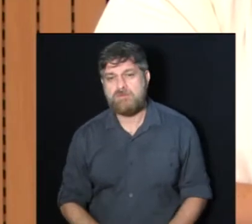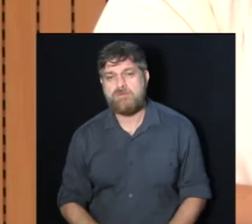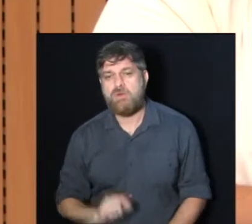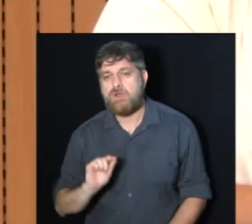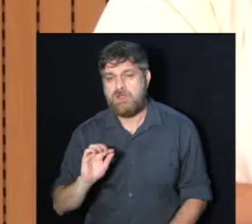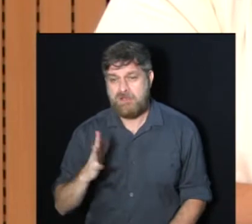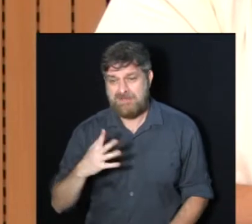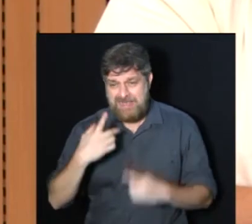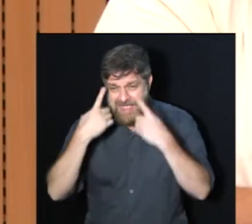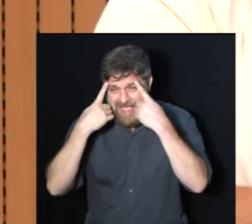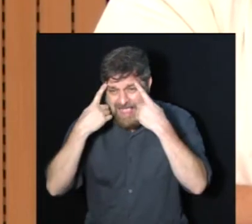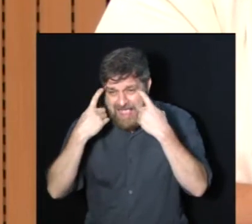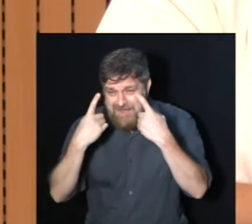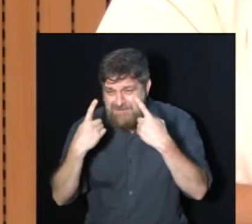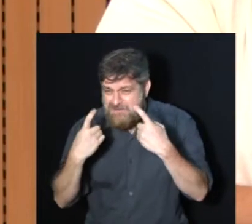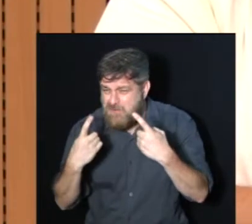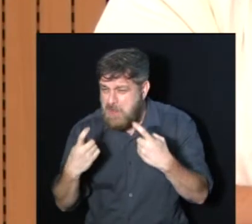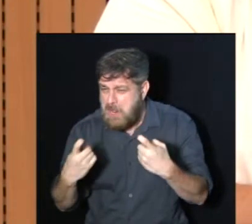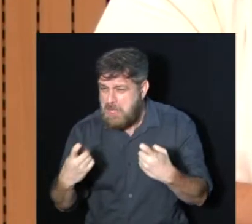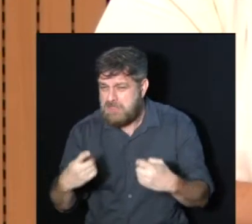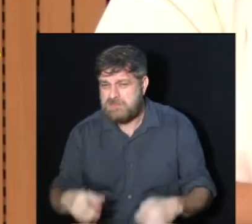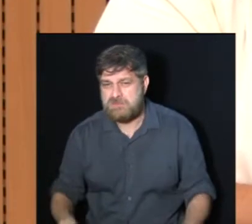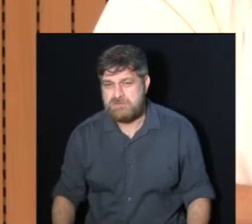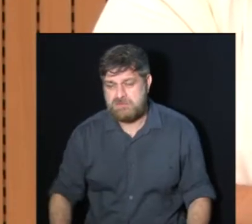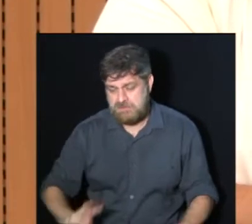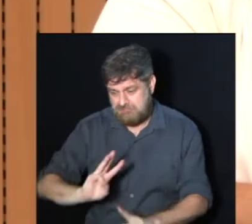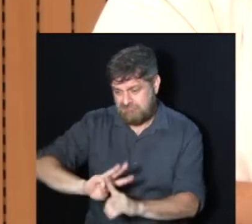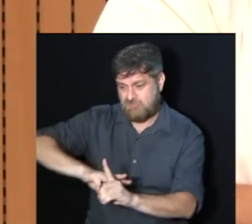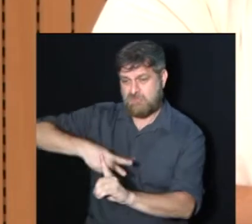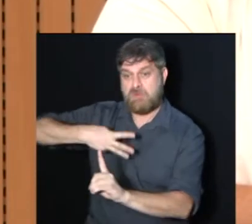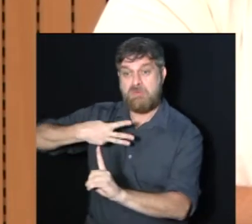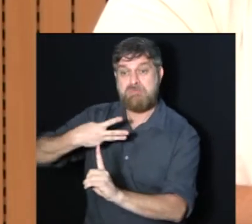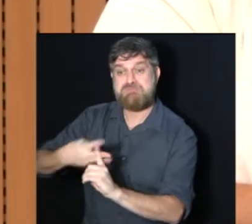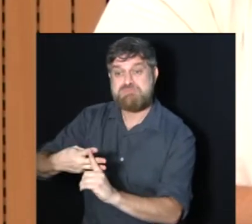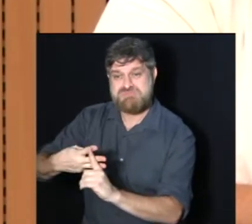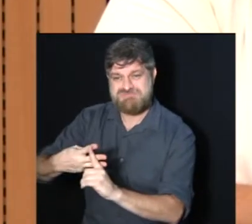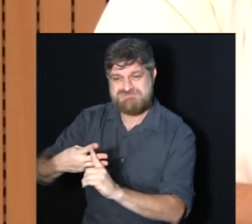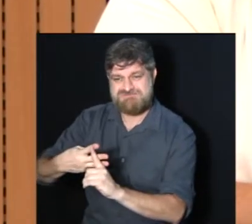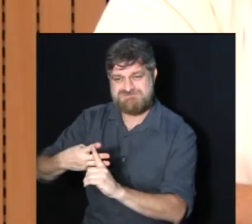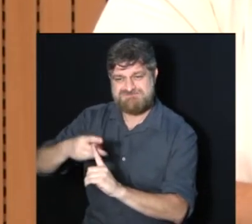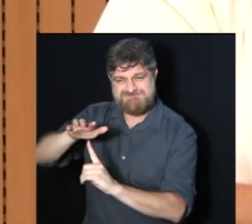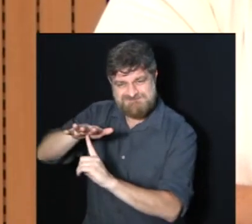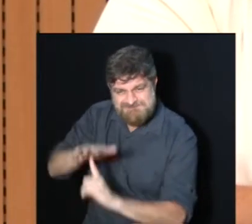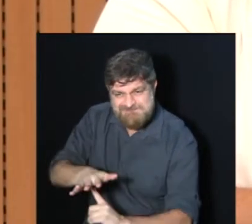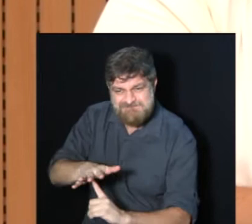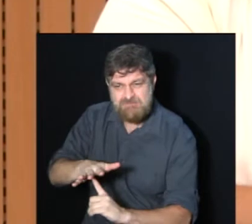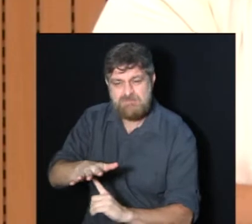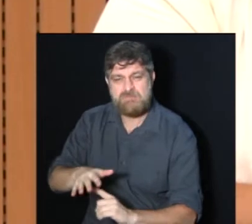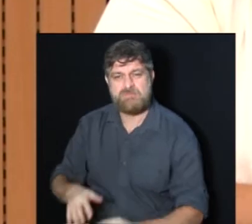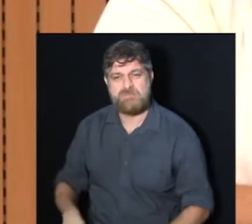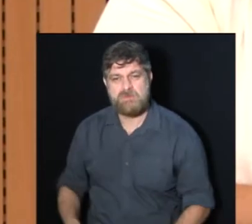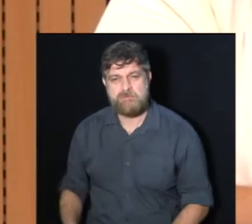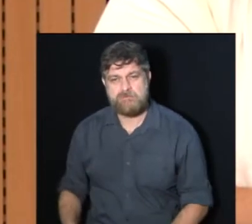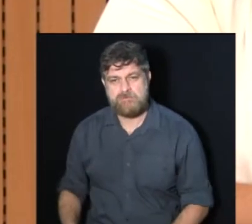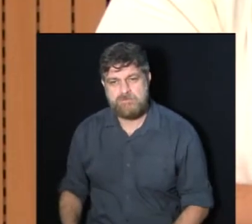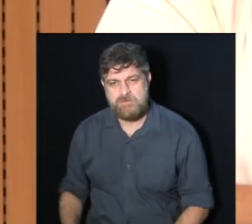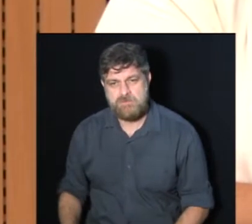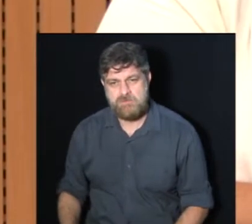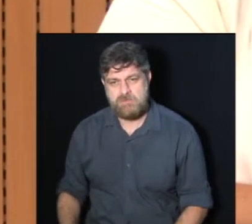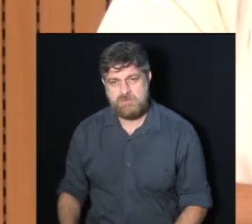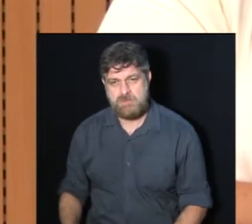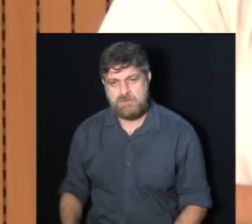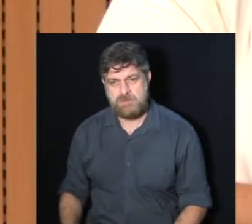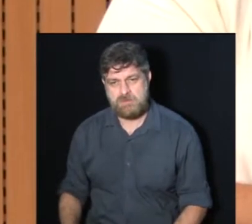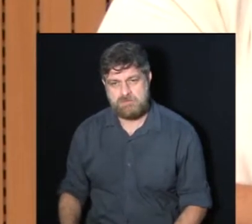essa violência ela triplica, né? E a gente